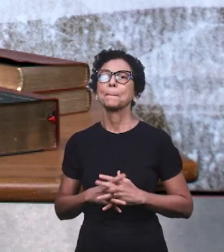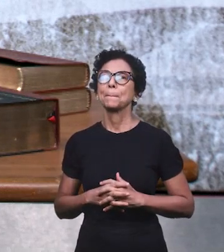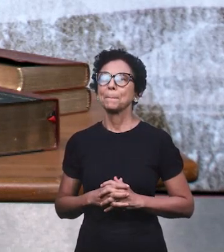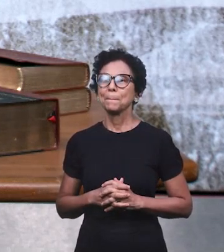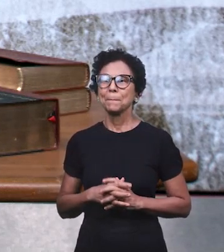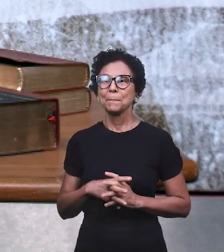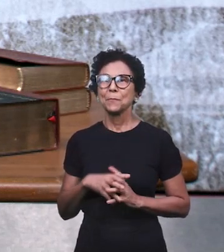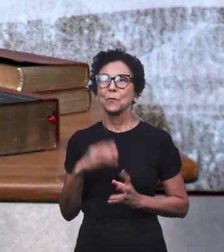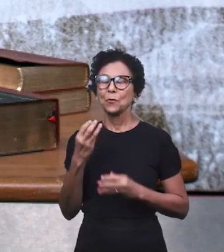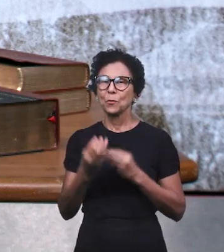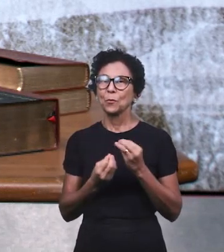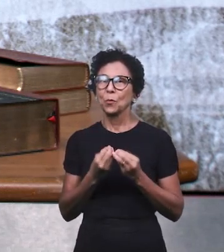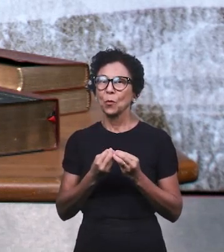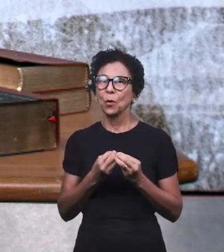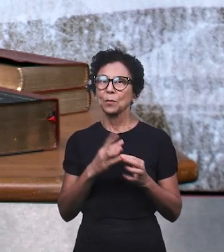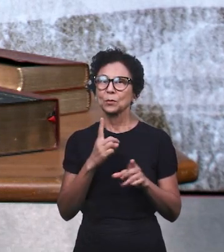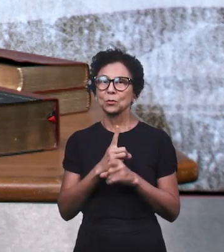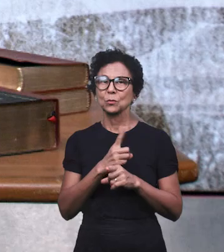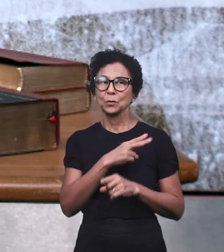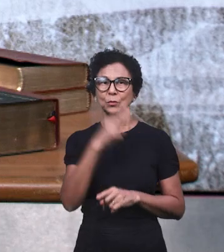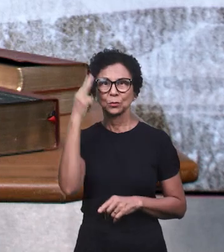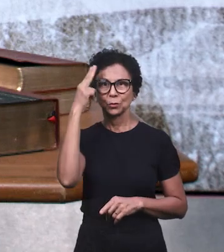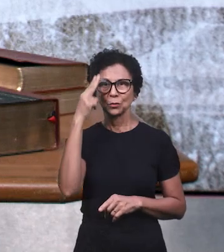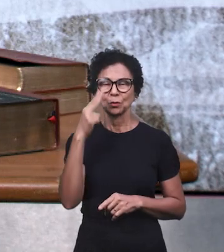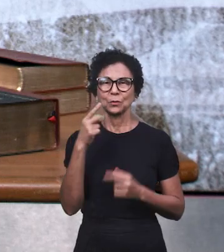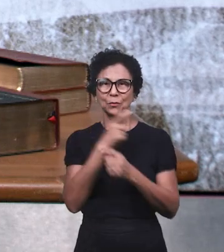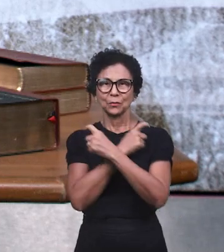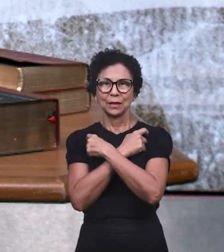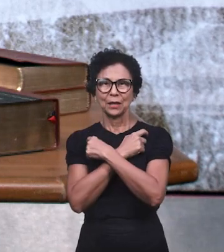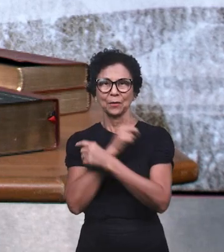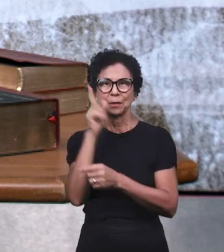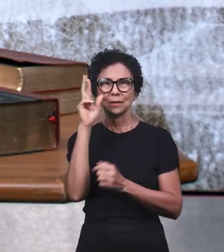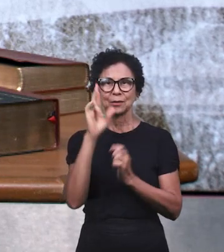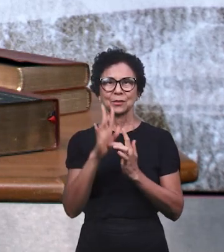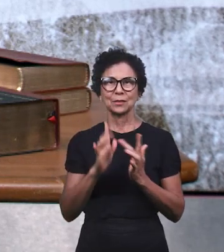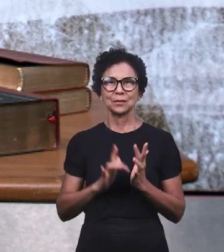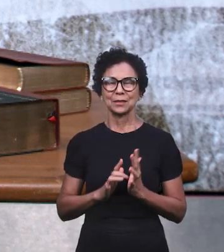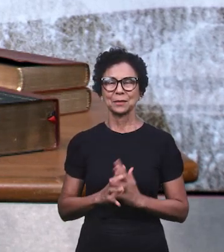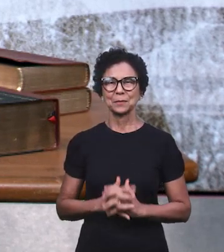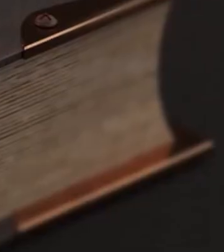como José interpretou os sonhos de Faraó. Amém? A paz do Senhor Jesus a todos.